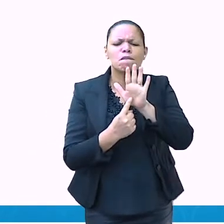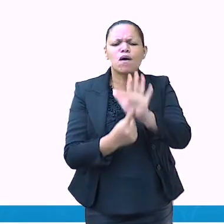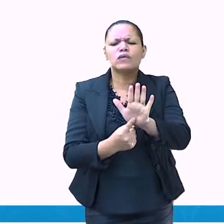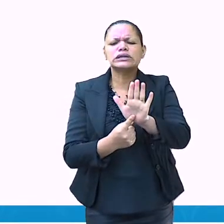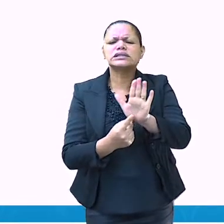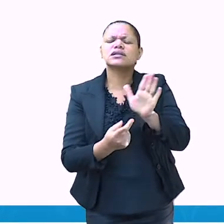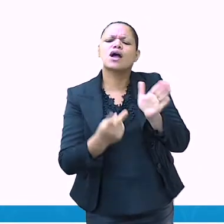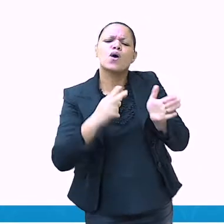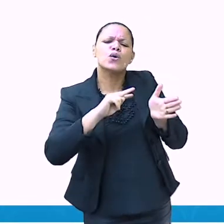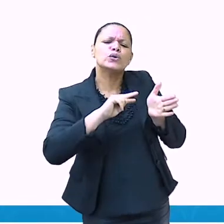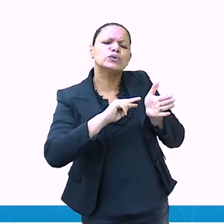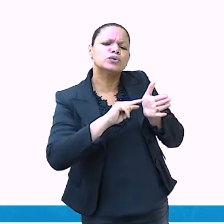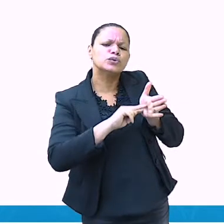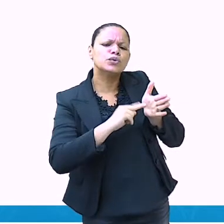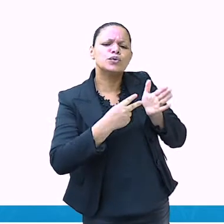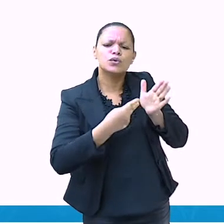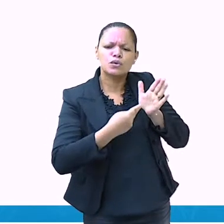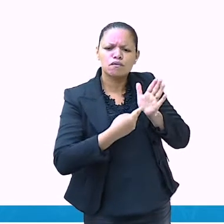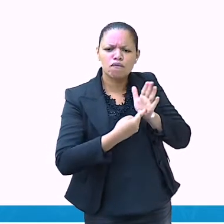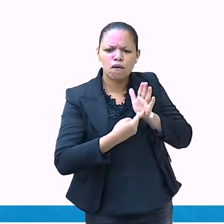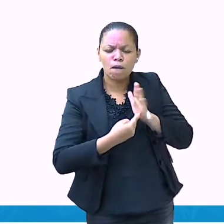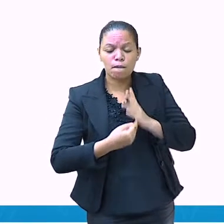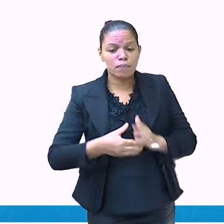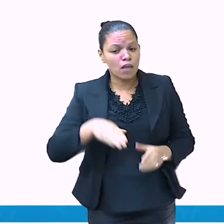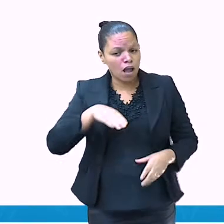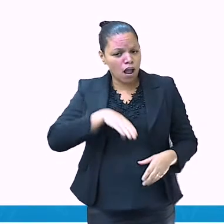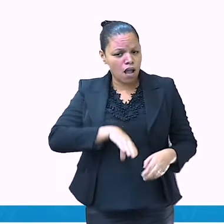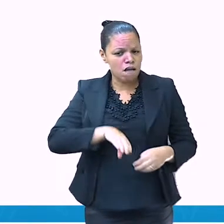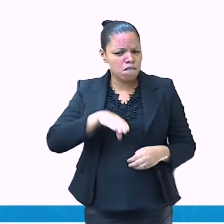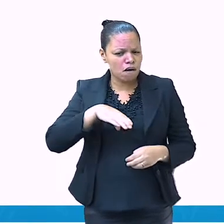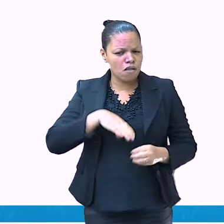and first son to the